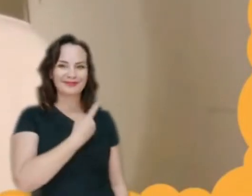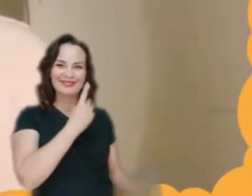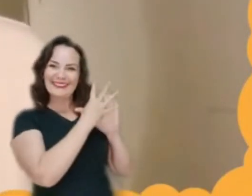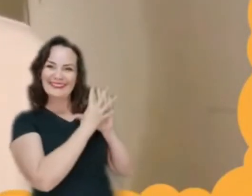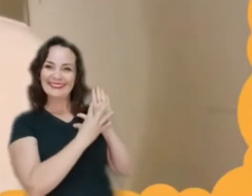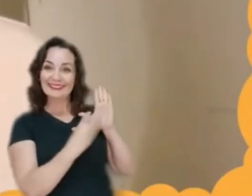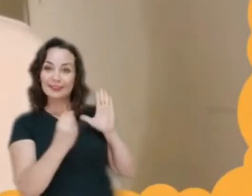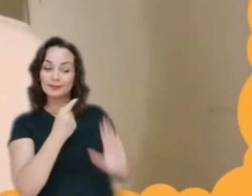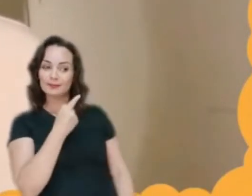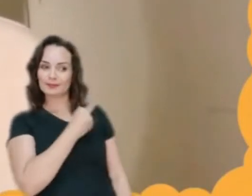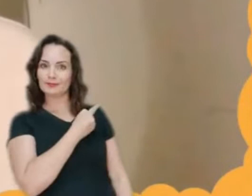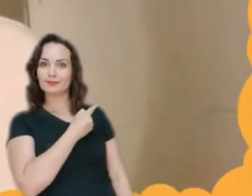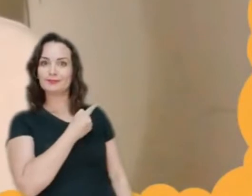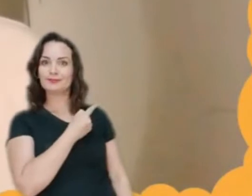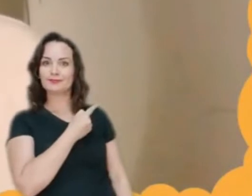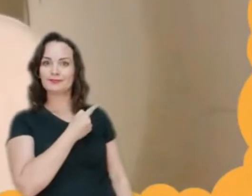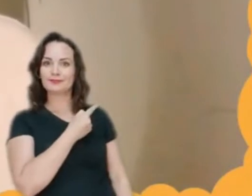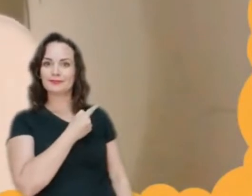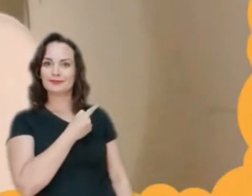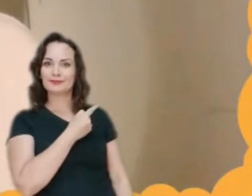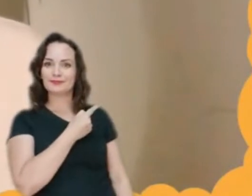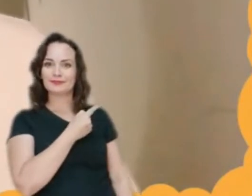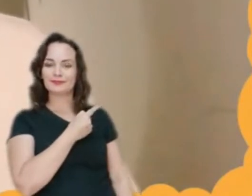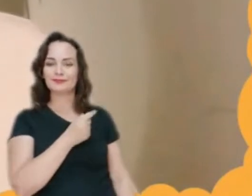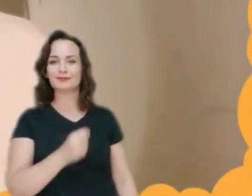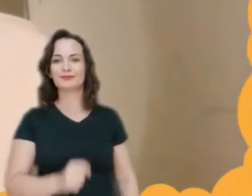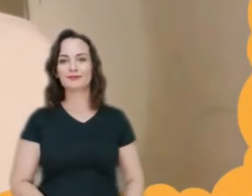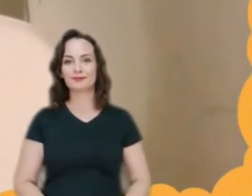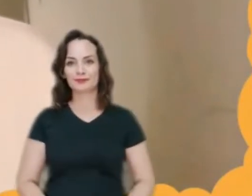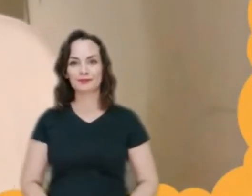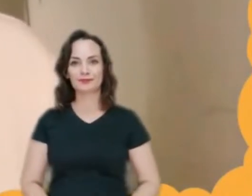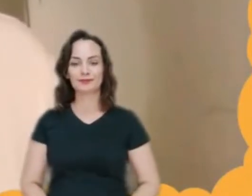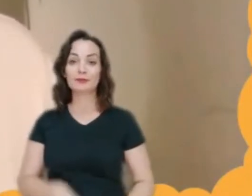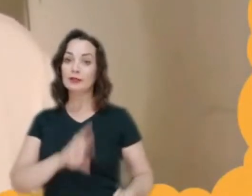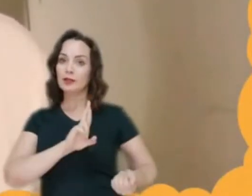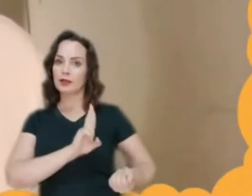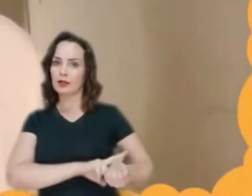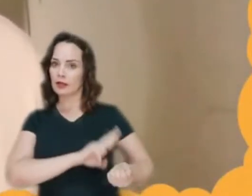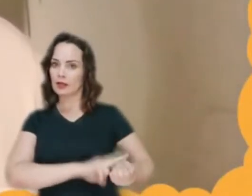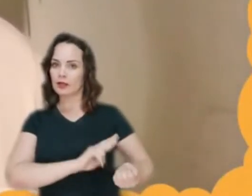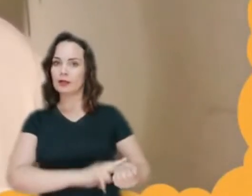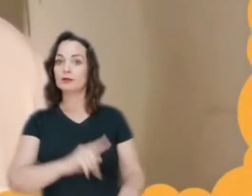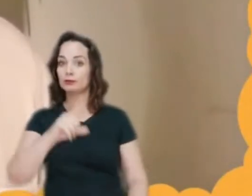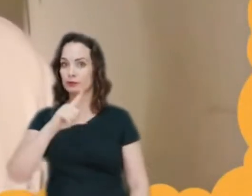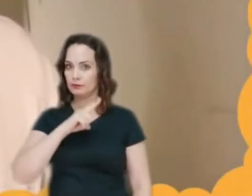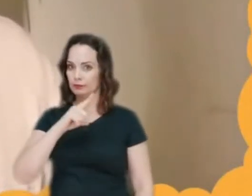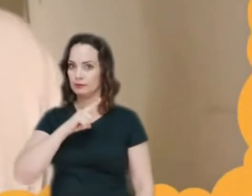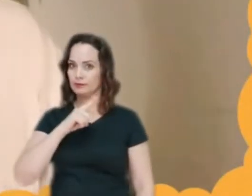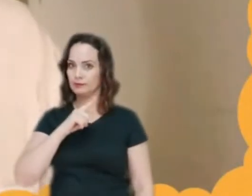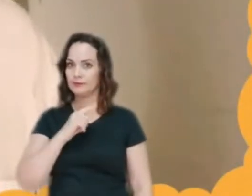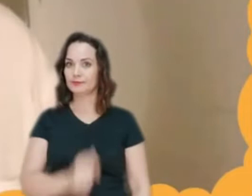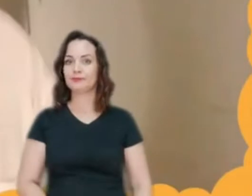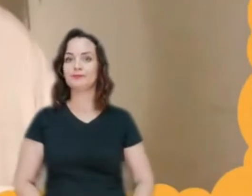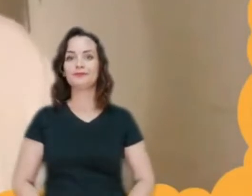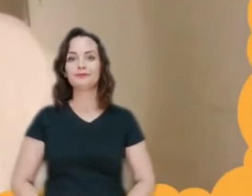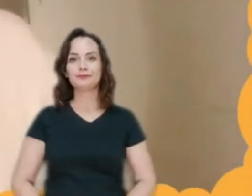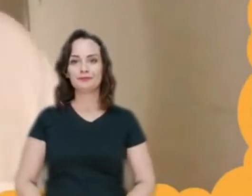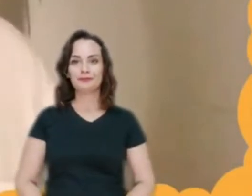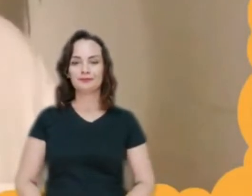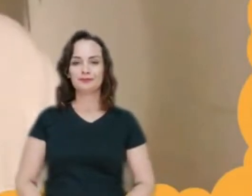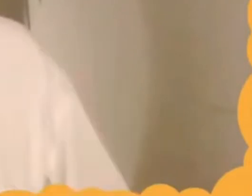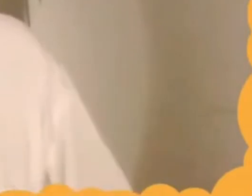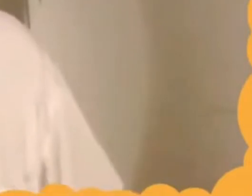Palo, Palo, Palo. Palo, Palo, Palito, Palo, E. E,